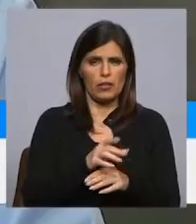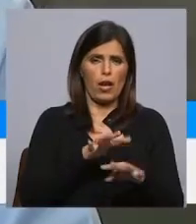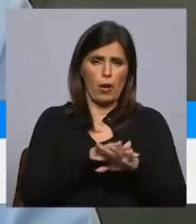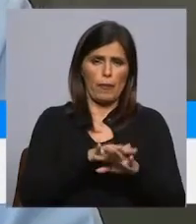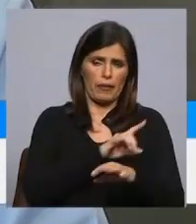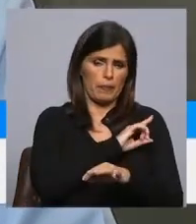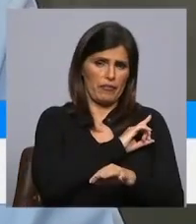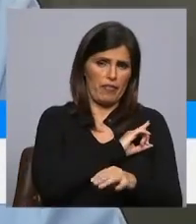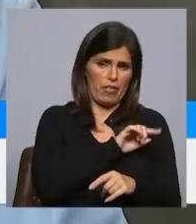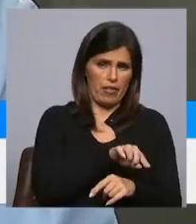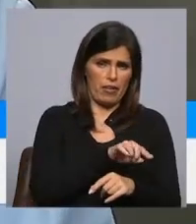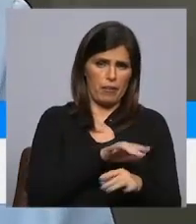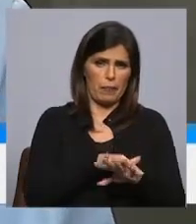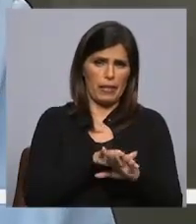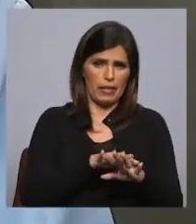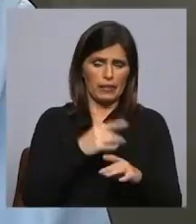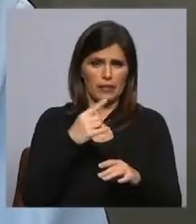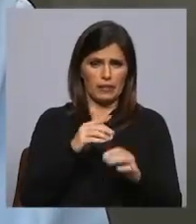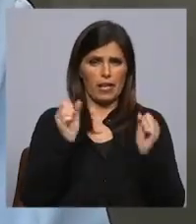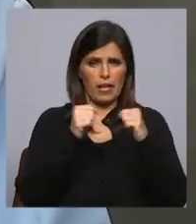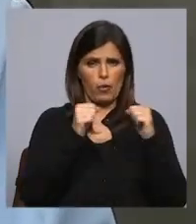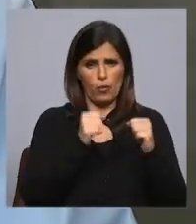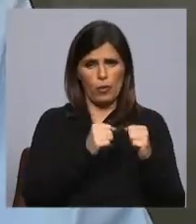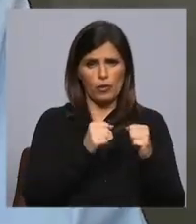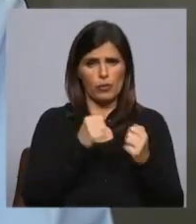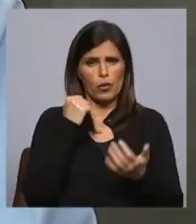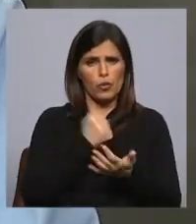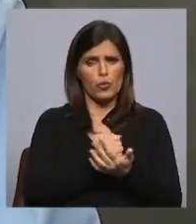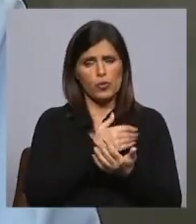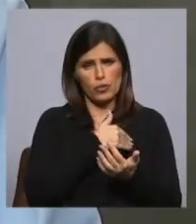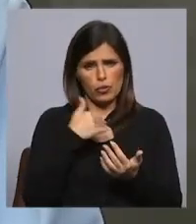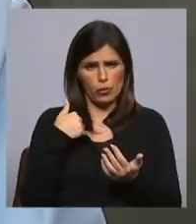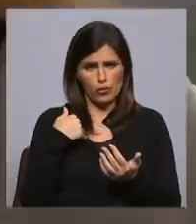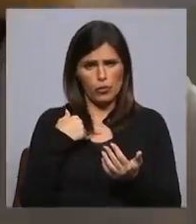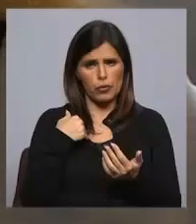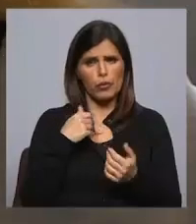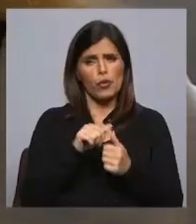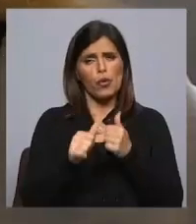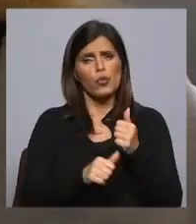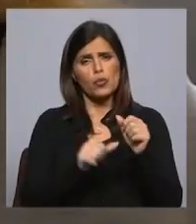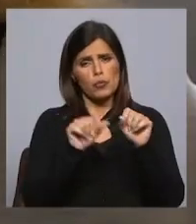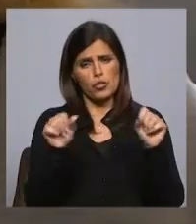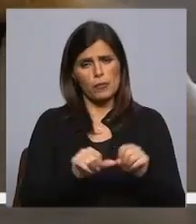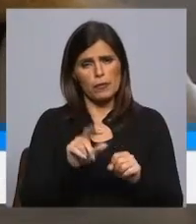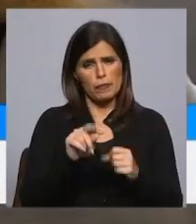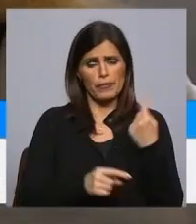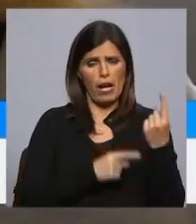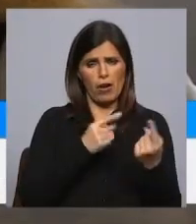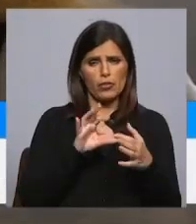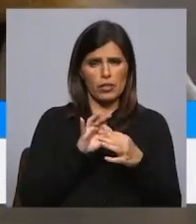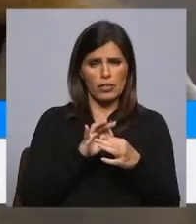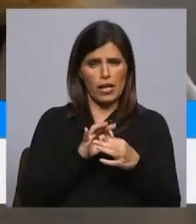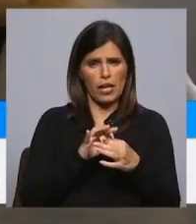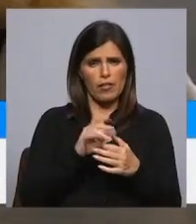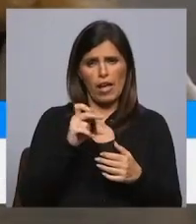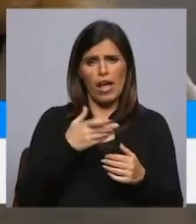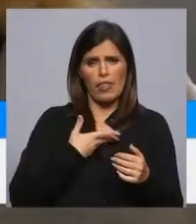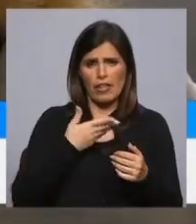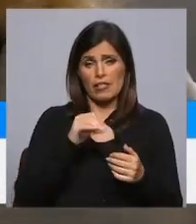que é uma rede que tem convenção com todos os seguros de saúde, com todos os subsistemas, alguns até relacionados com o Estado, lembro-me da